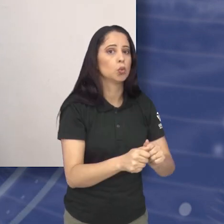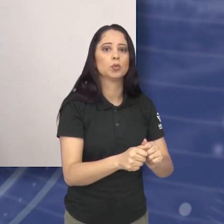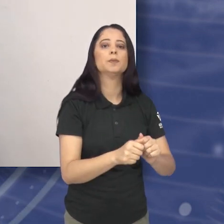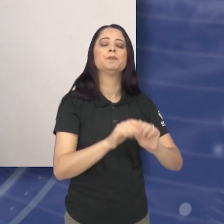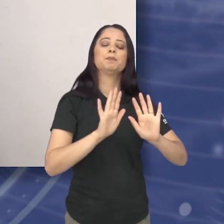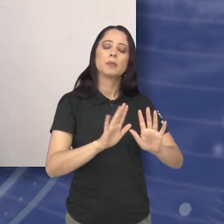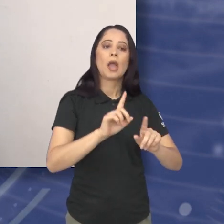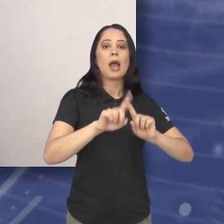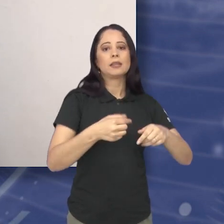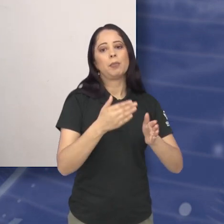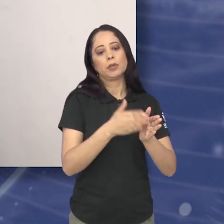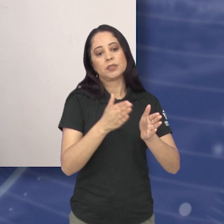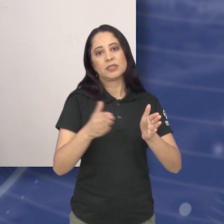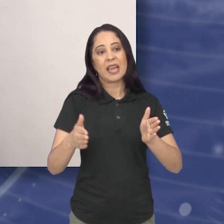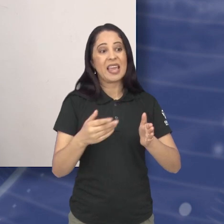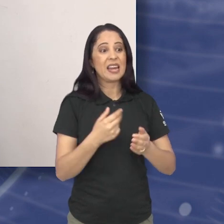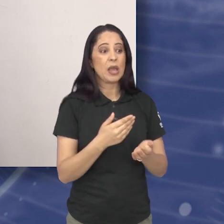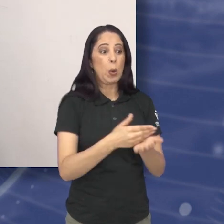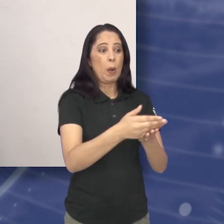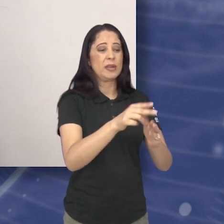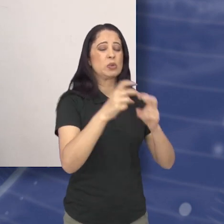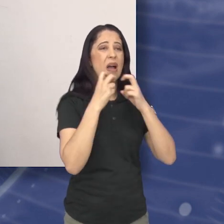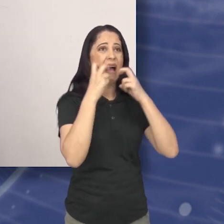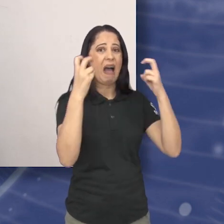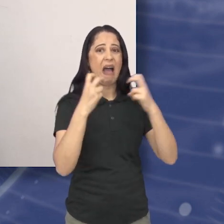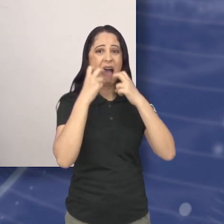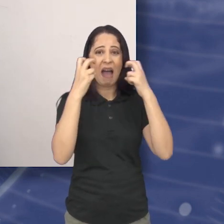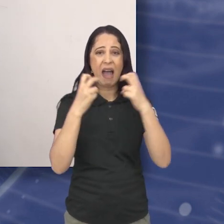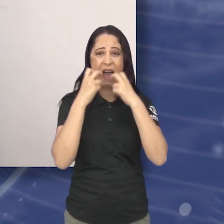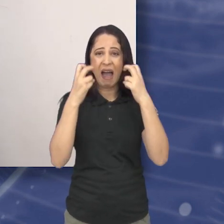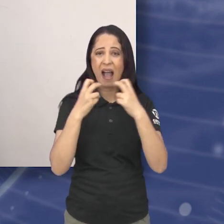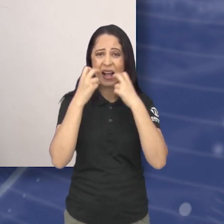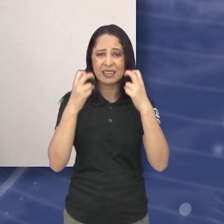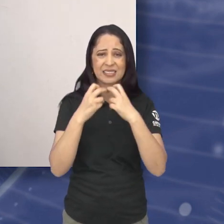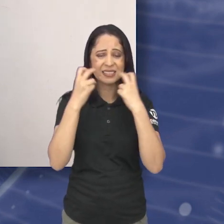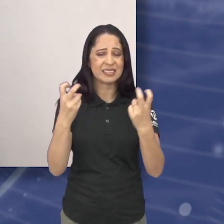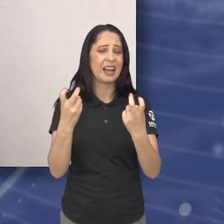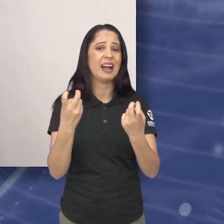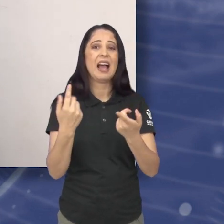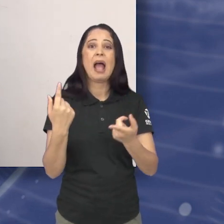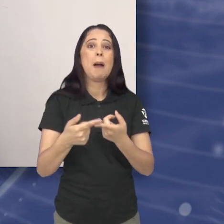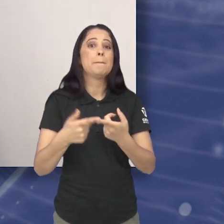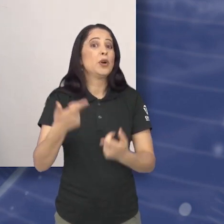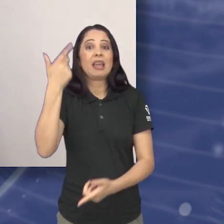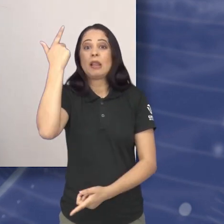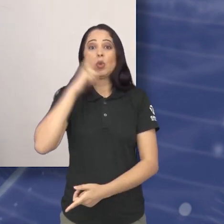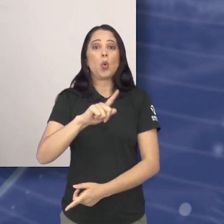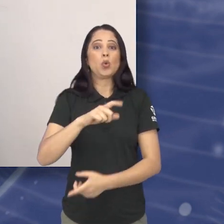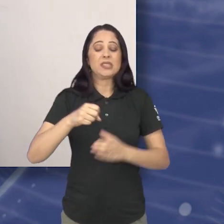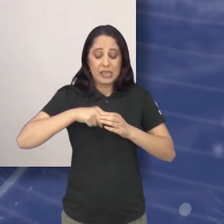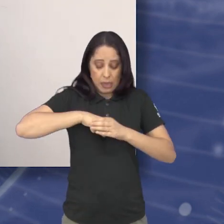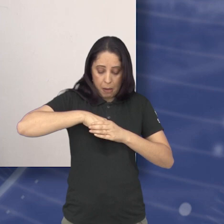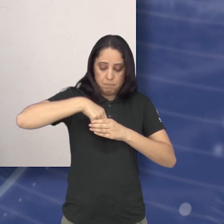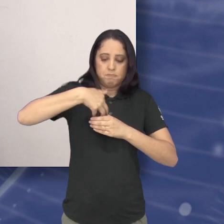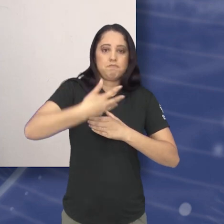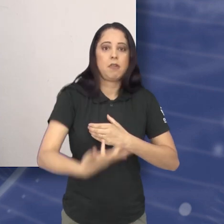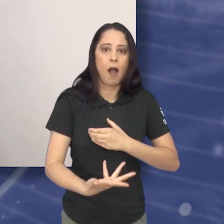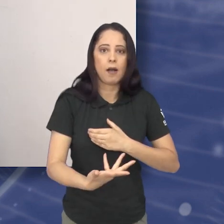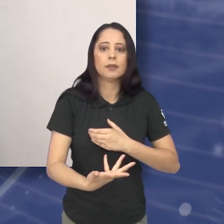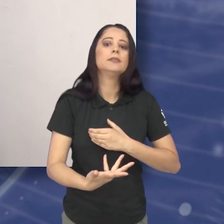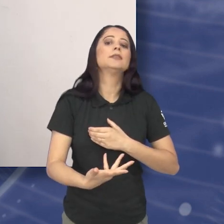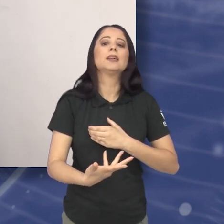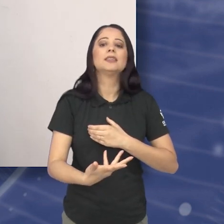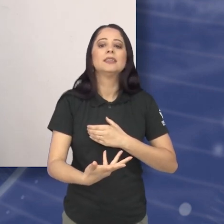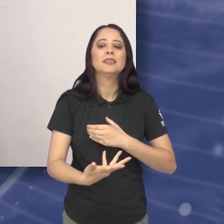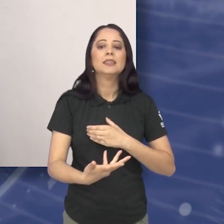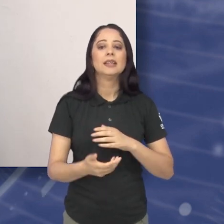meses, começou a gritar muito. Ele, quando queria se expressar de alguma forma, alguma emoção muito forte, ele